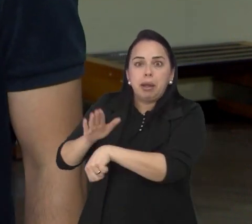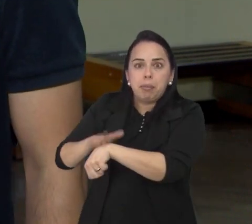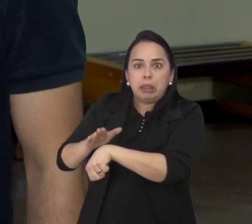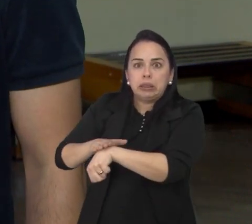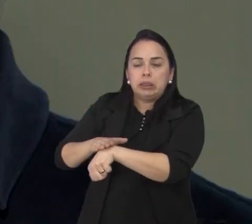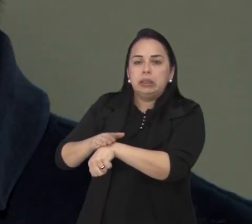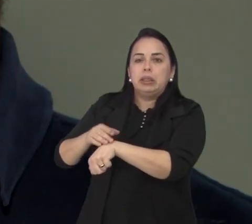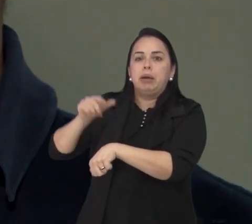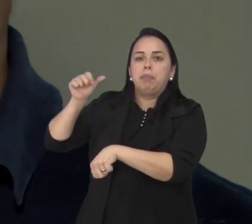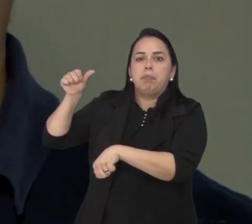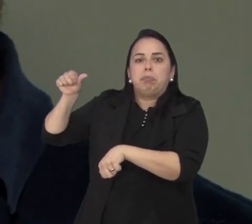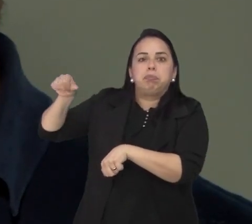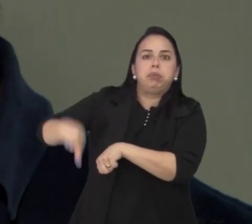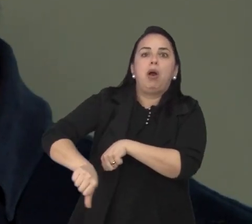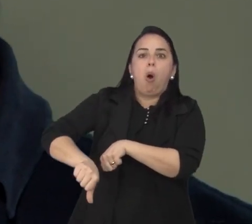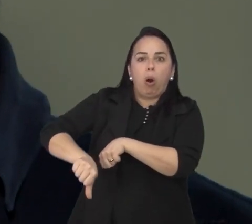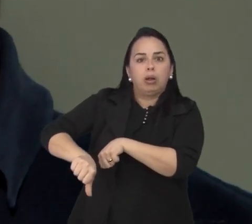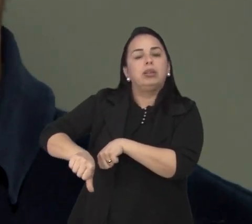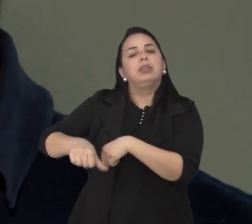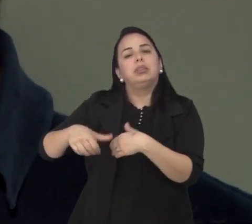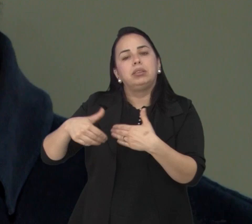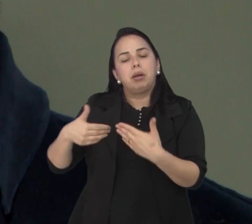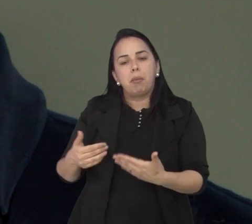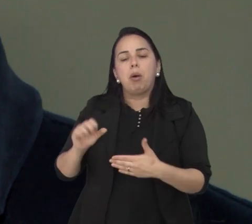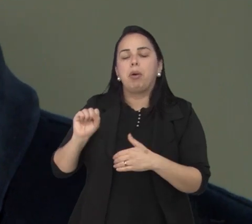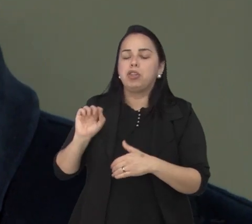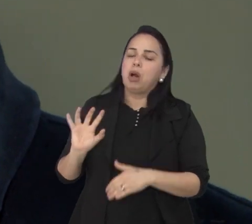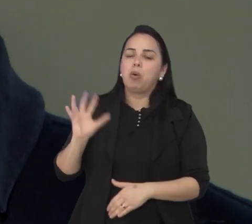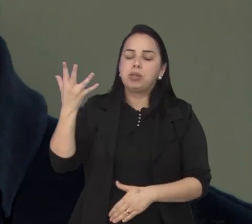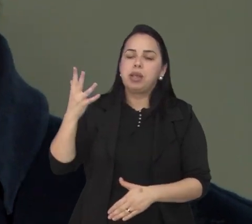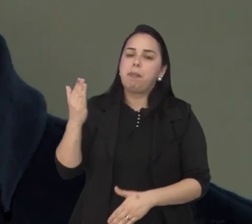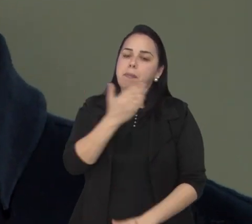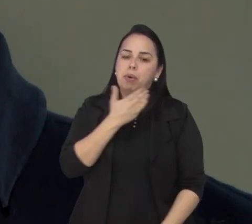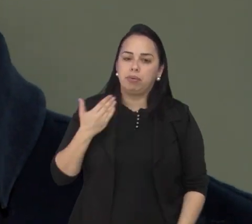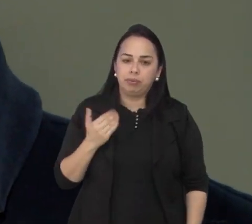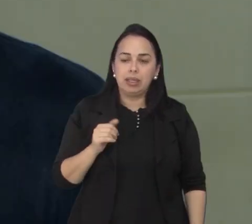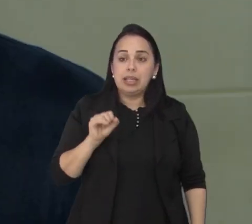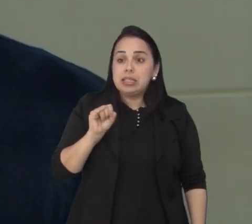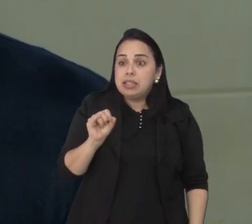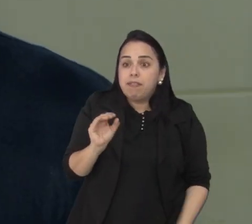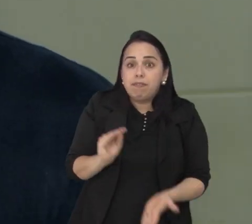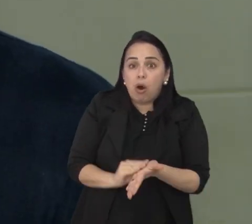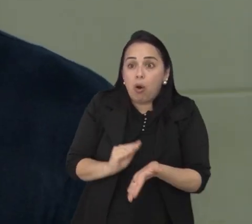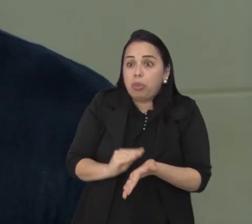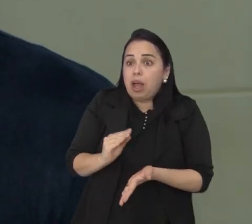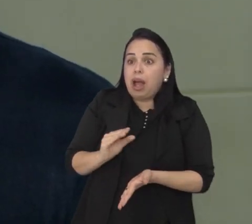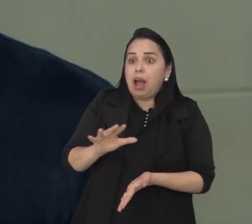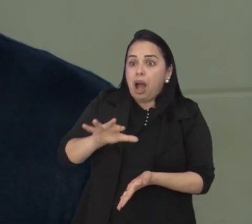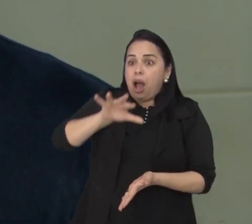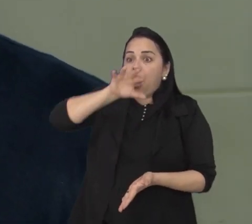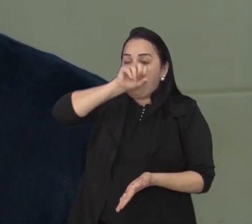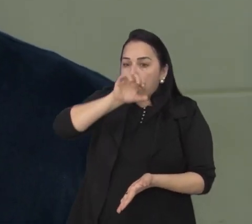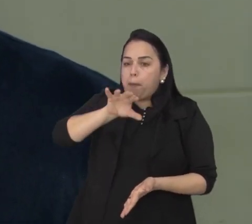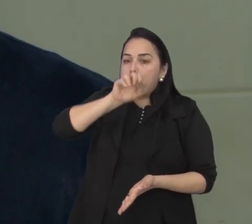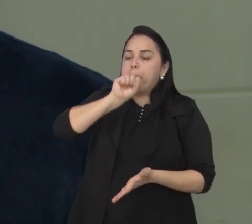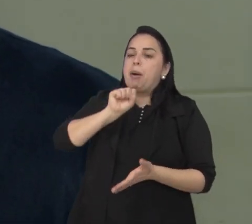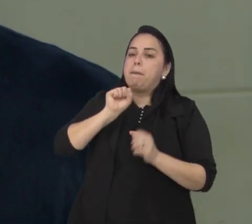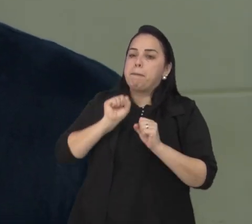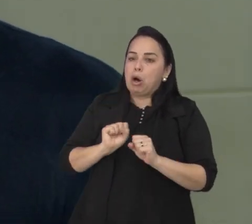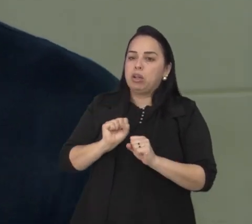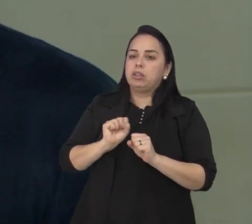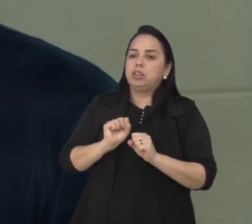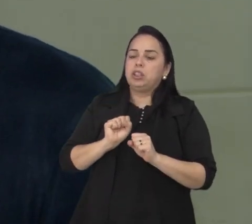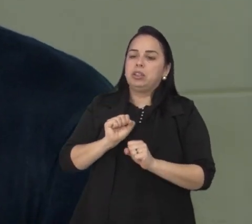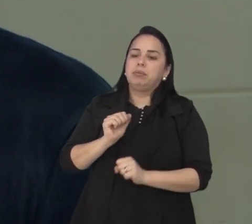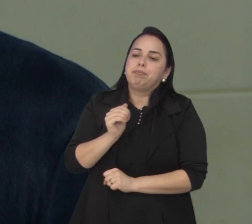fica engasgada, piores são os impactos à saúde, podendo chegar ao óbito. Sem o fluxo de ar, pode acontecer uma